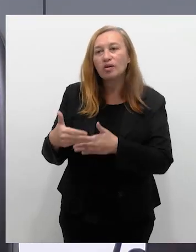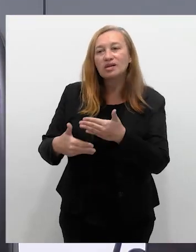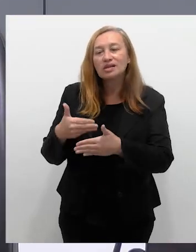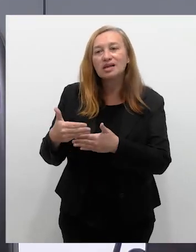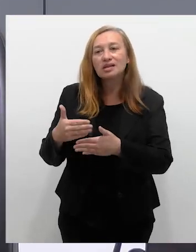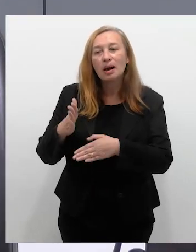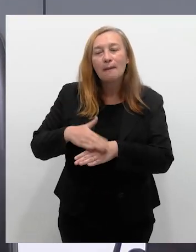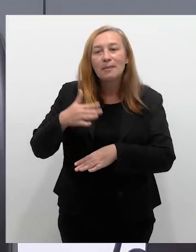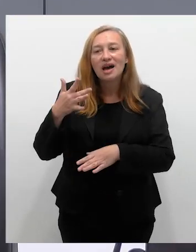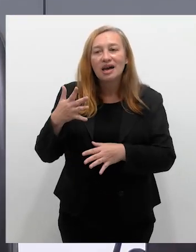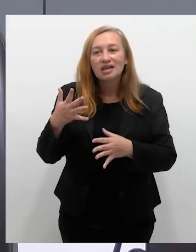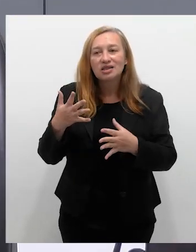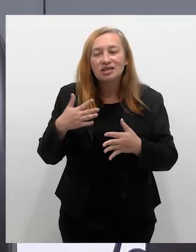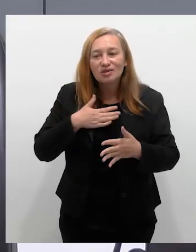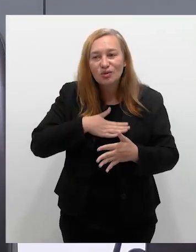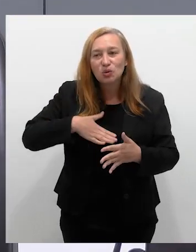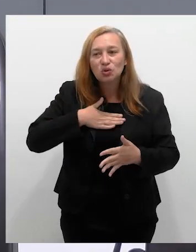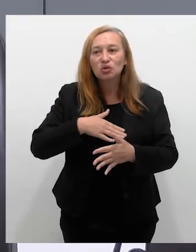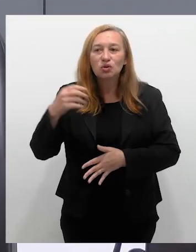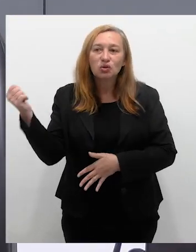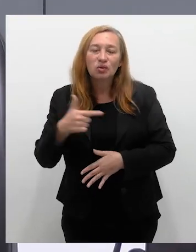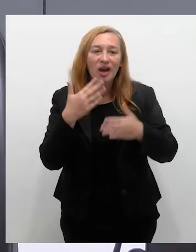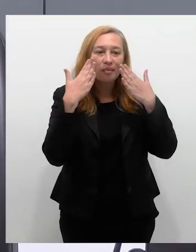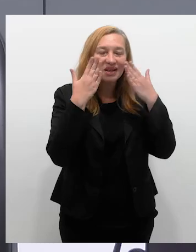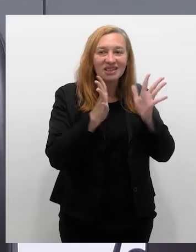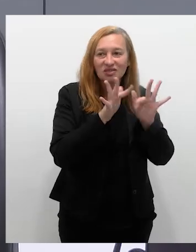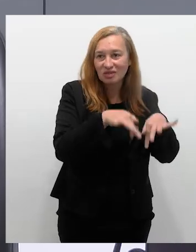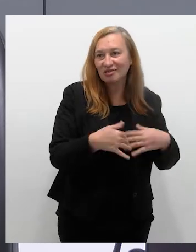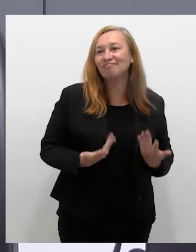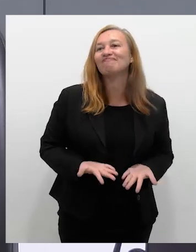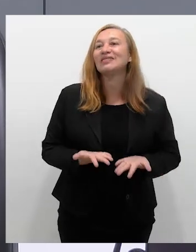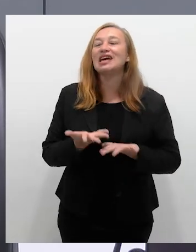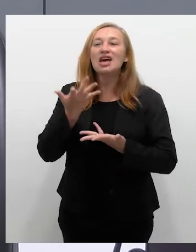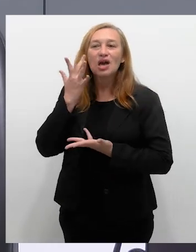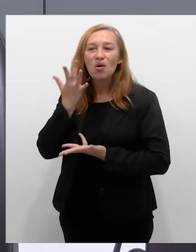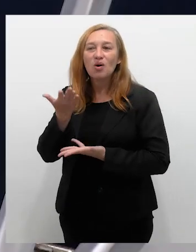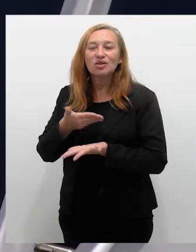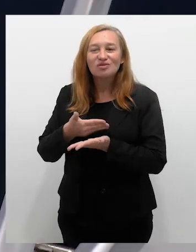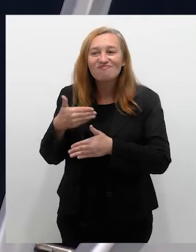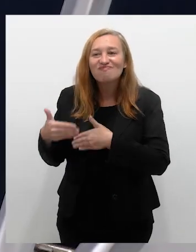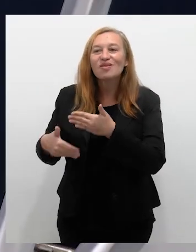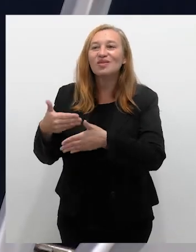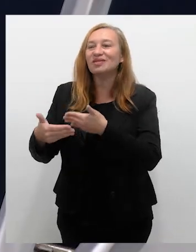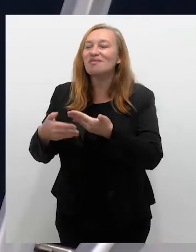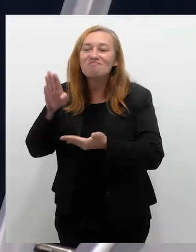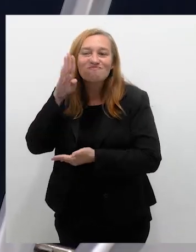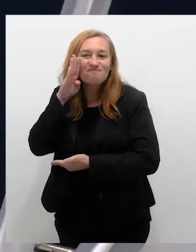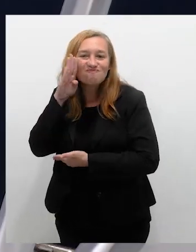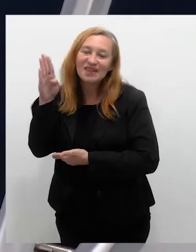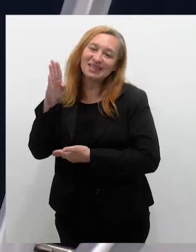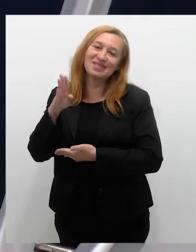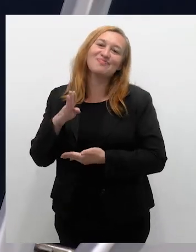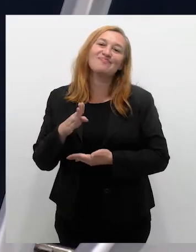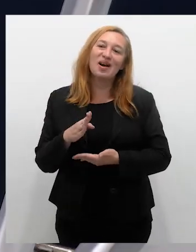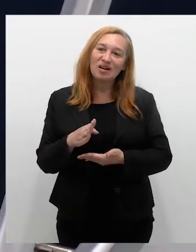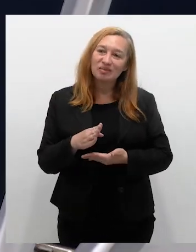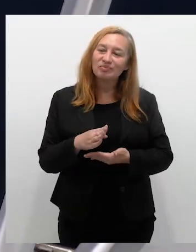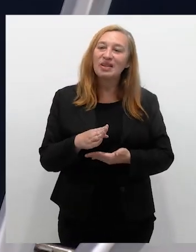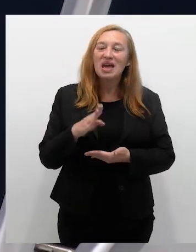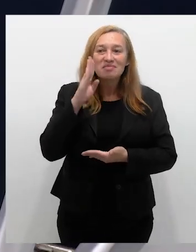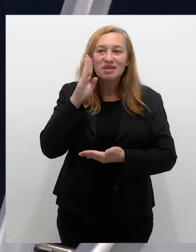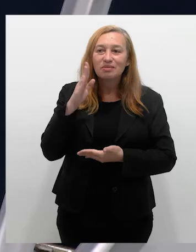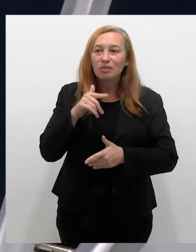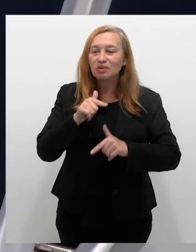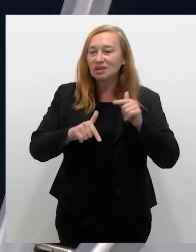processo até mais gostoso do que a apresentação final. Eu acho que o processo é fundamental.